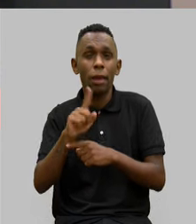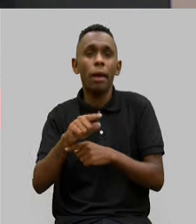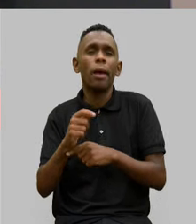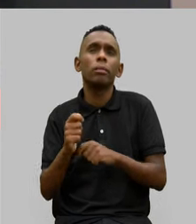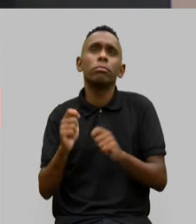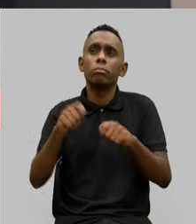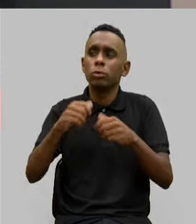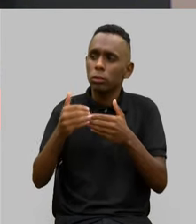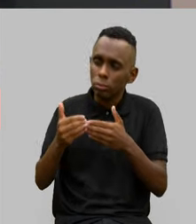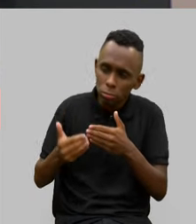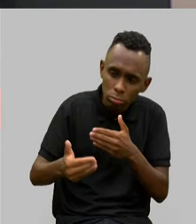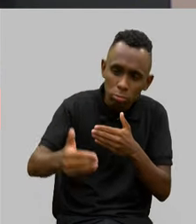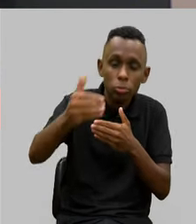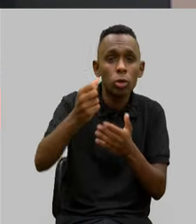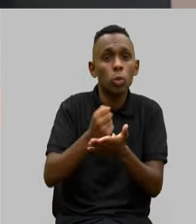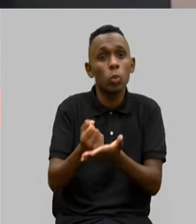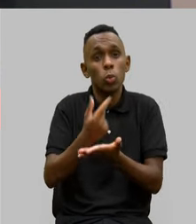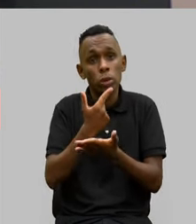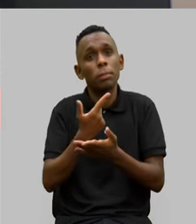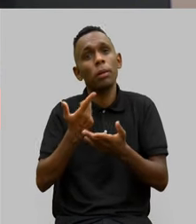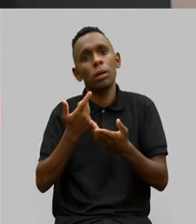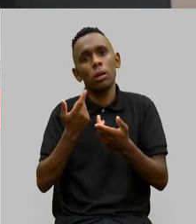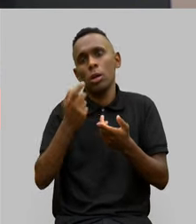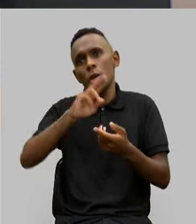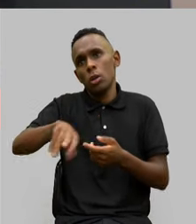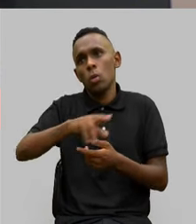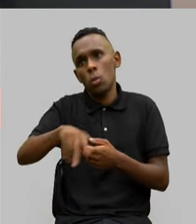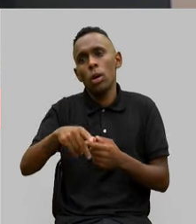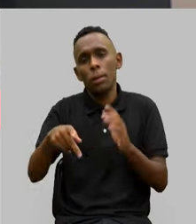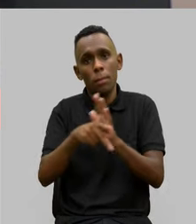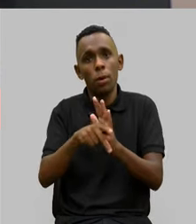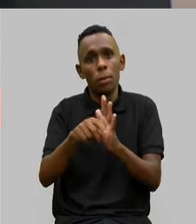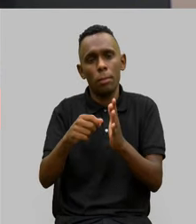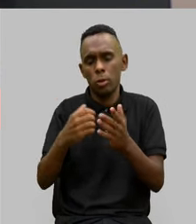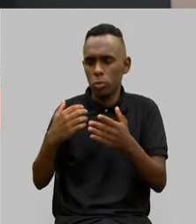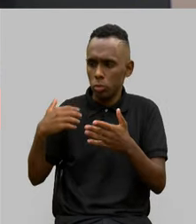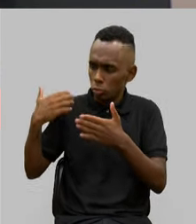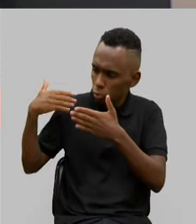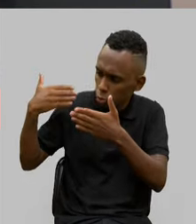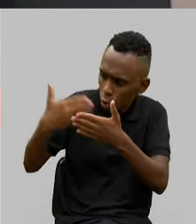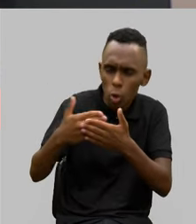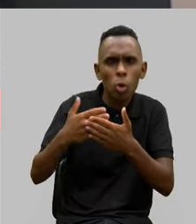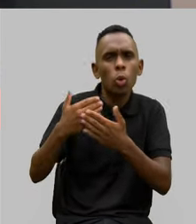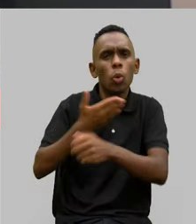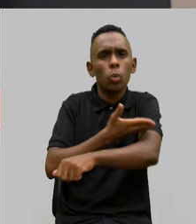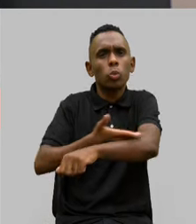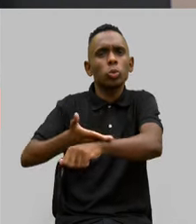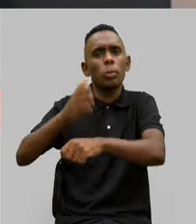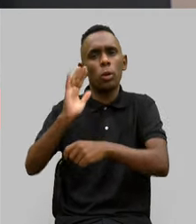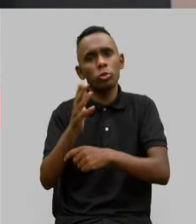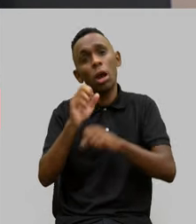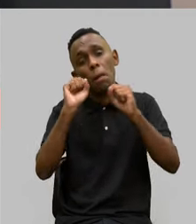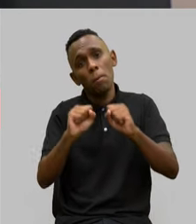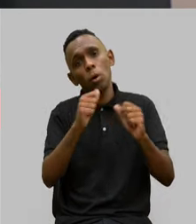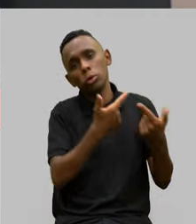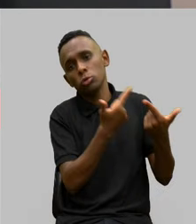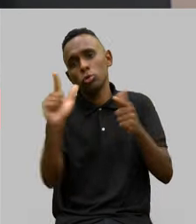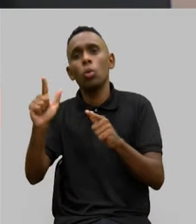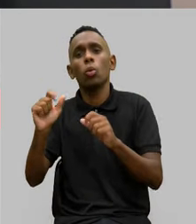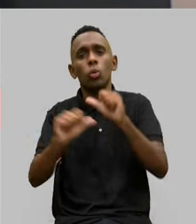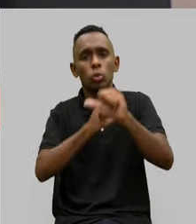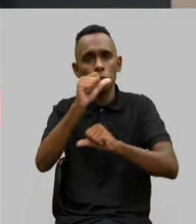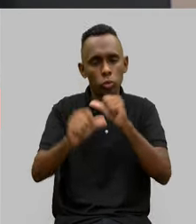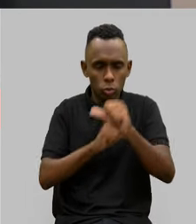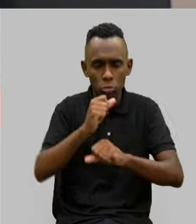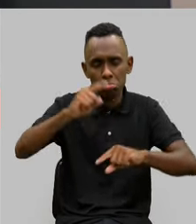gerar fármacos que não necessariamente são esses canabinoides tradicionais que a gente tá acostumado podem ser gerados vários outros produtos